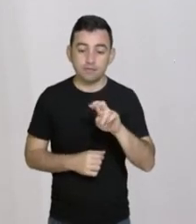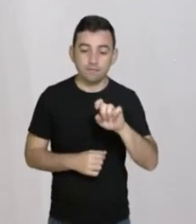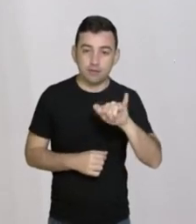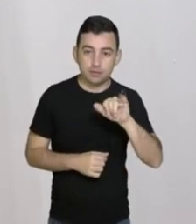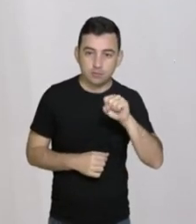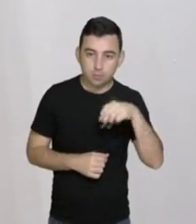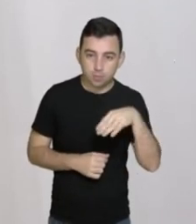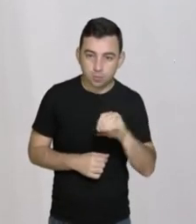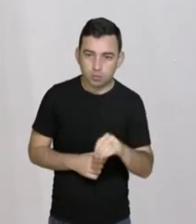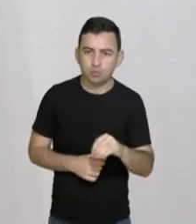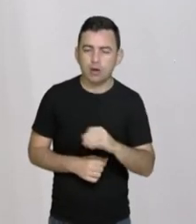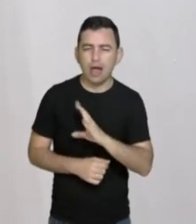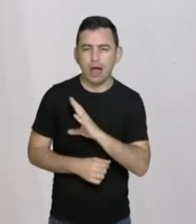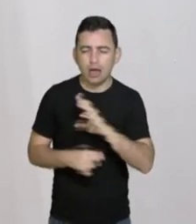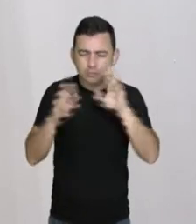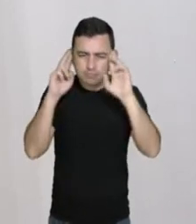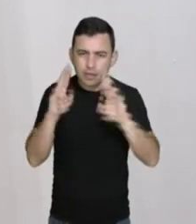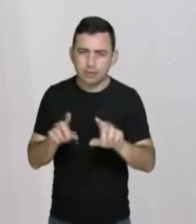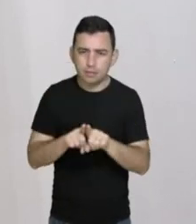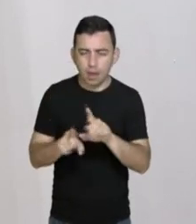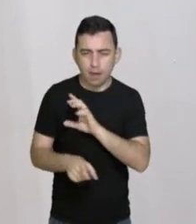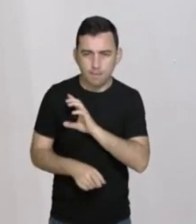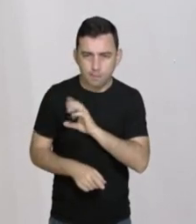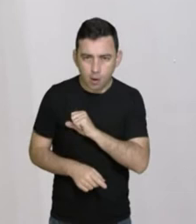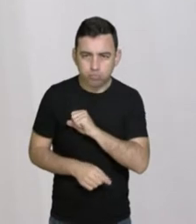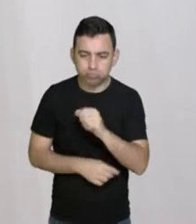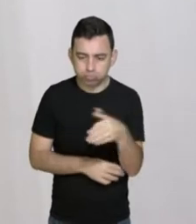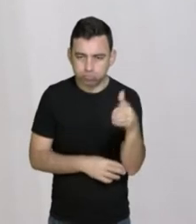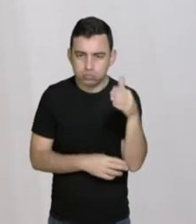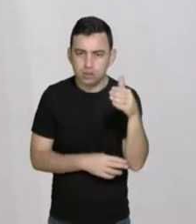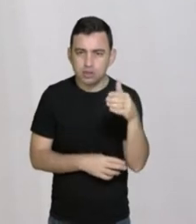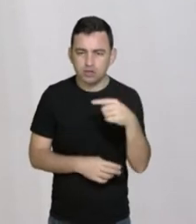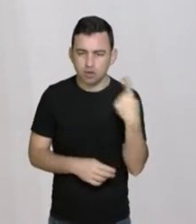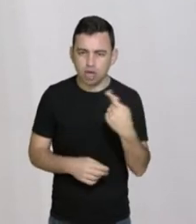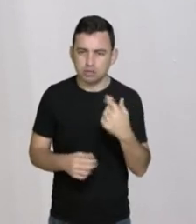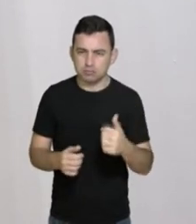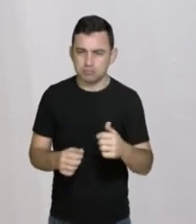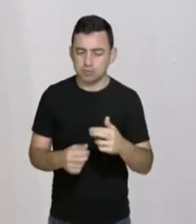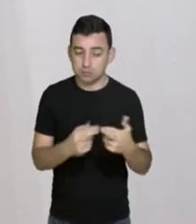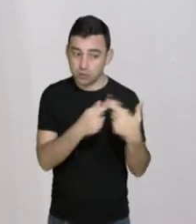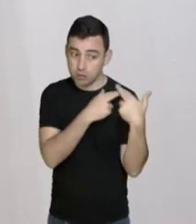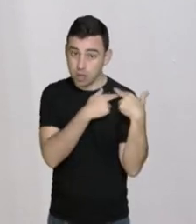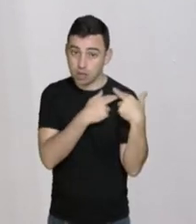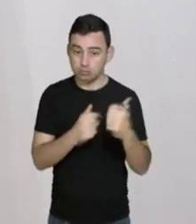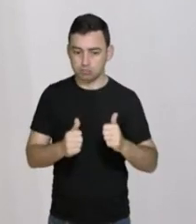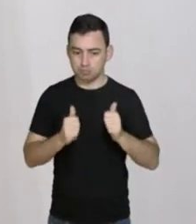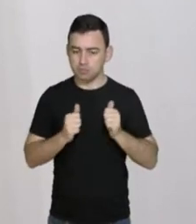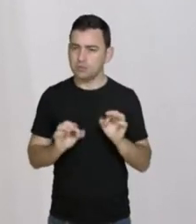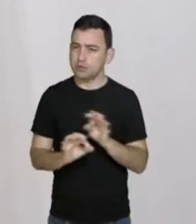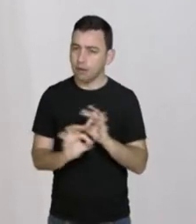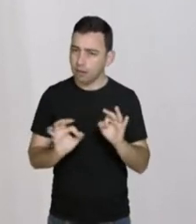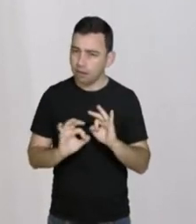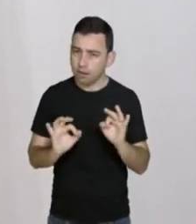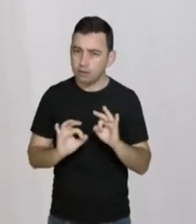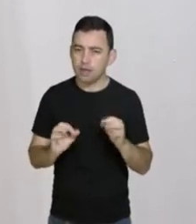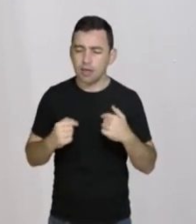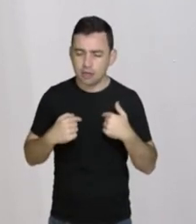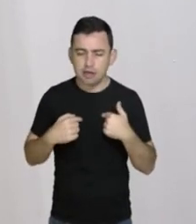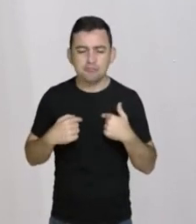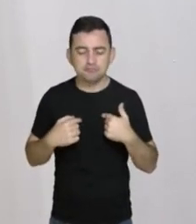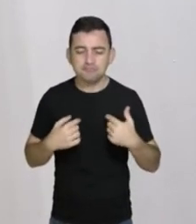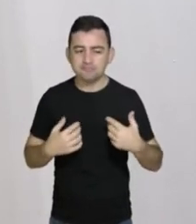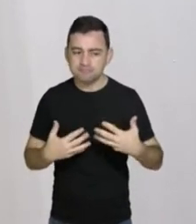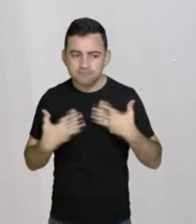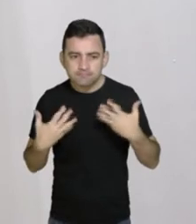e o amor à pátria, a responsabilidade de não sermos omissos, me incentivaram, sim, a participar e